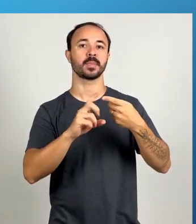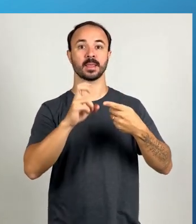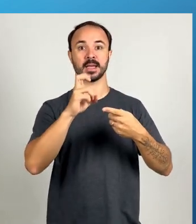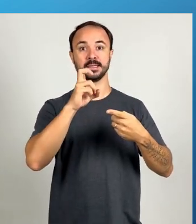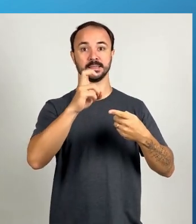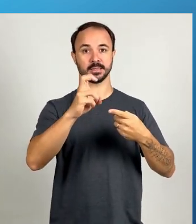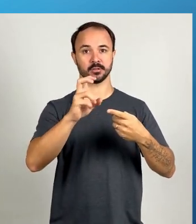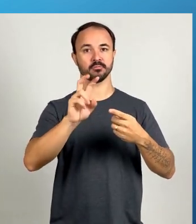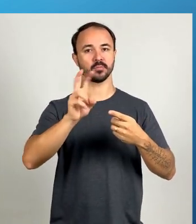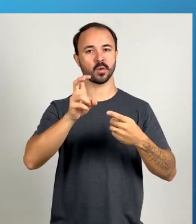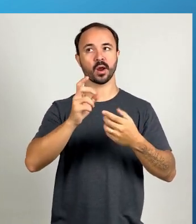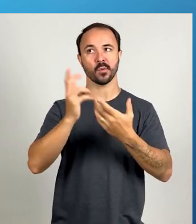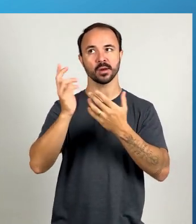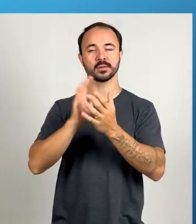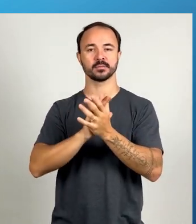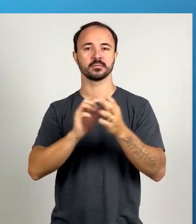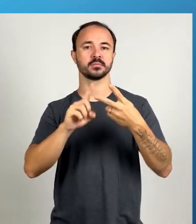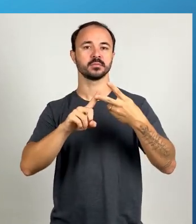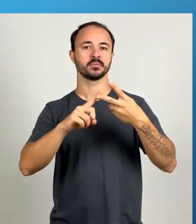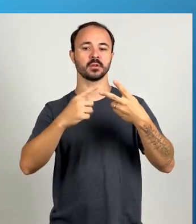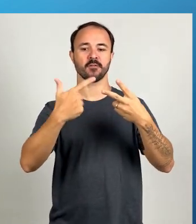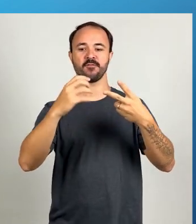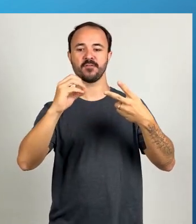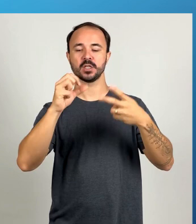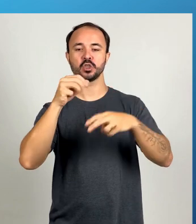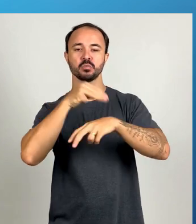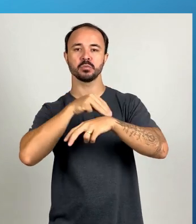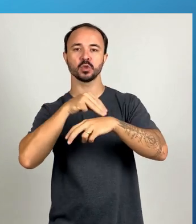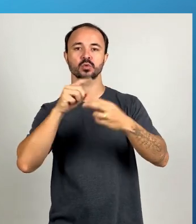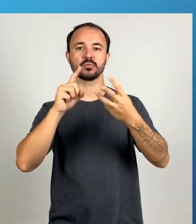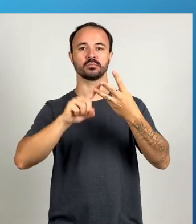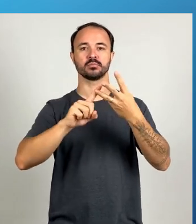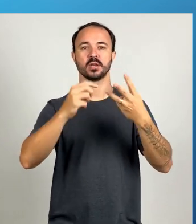5 graus, 20 minutos,